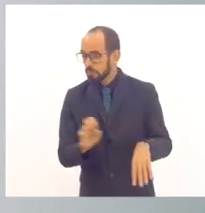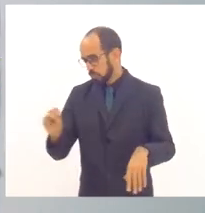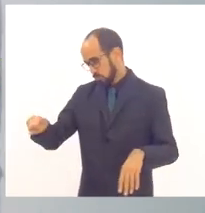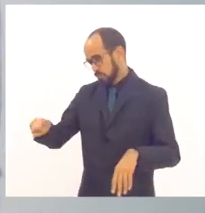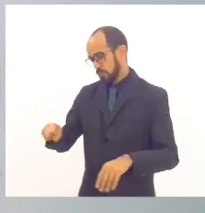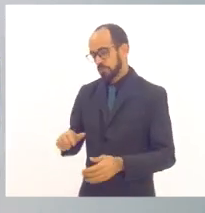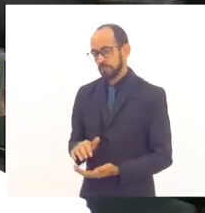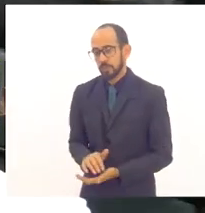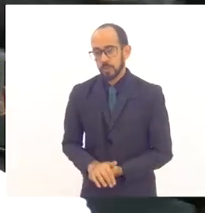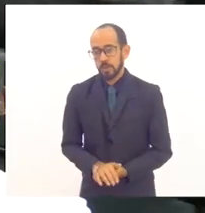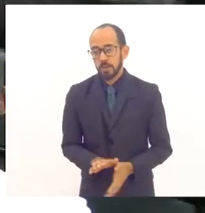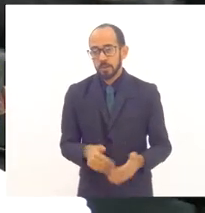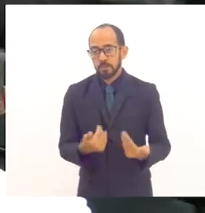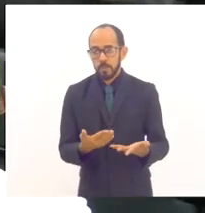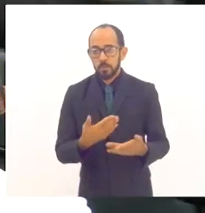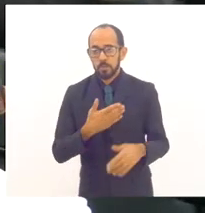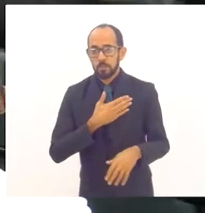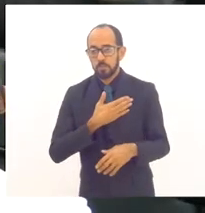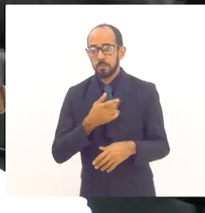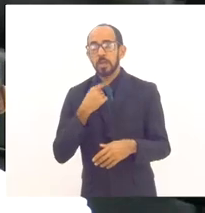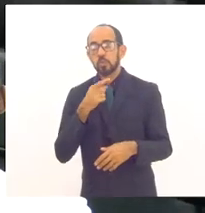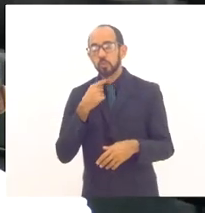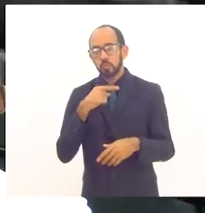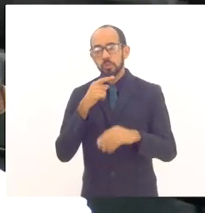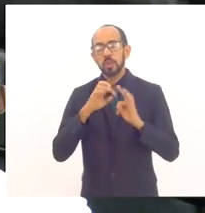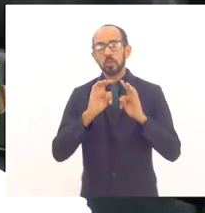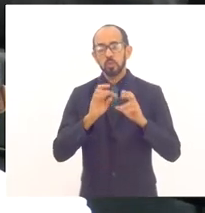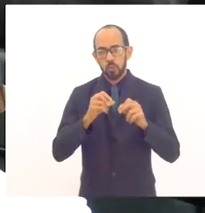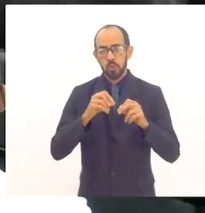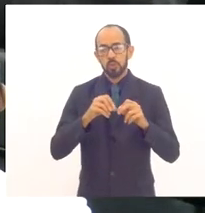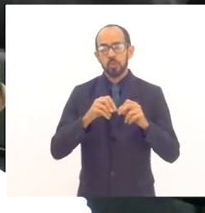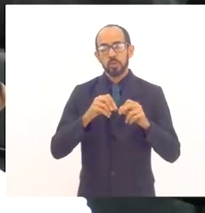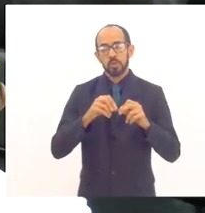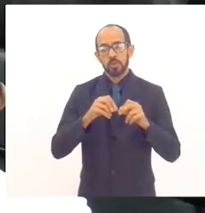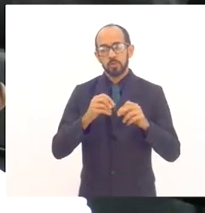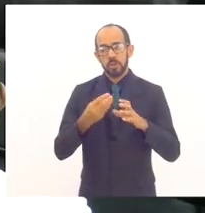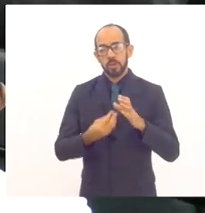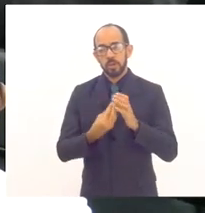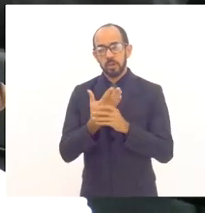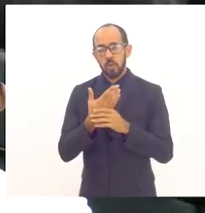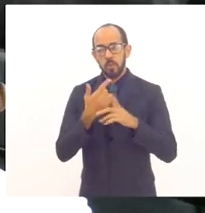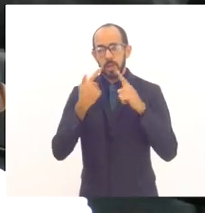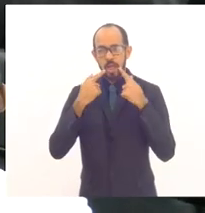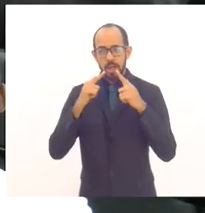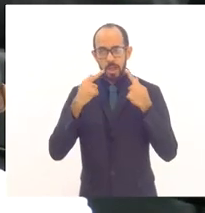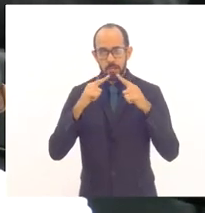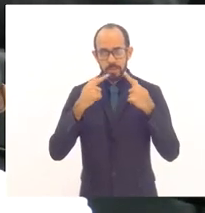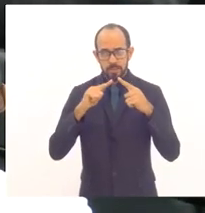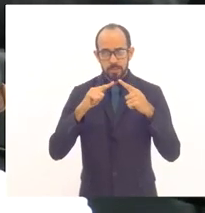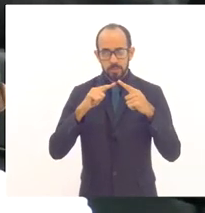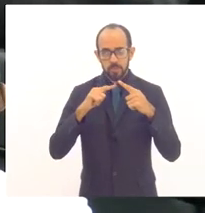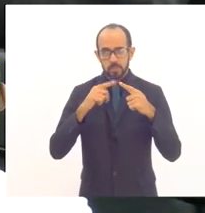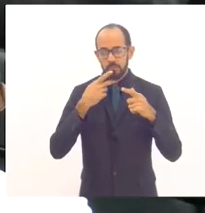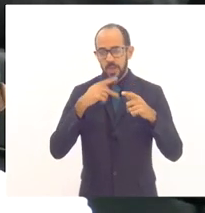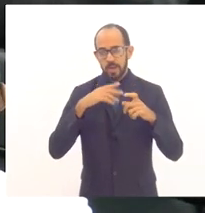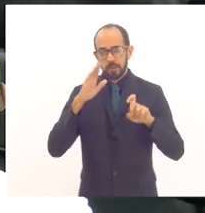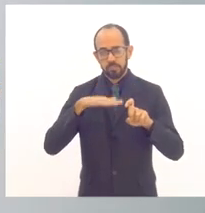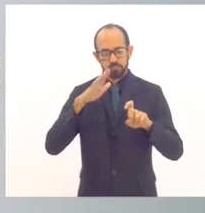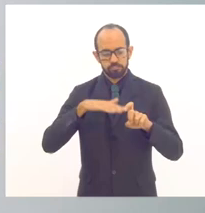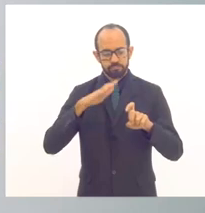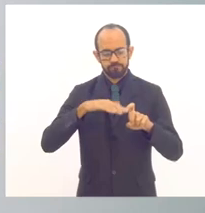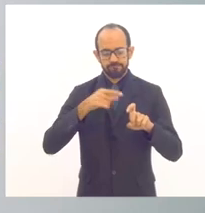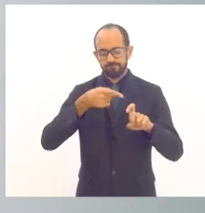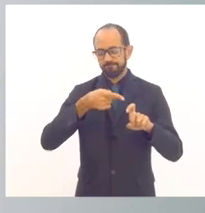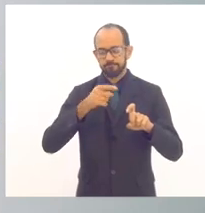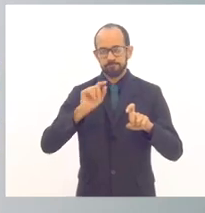gerei, deputado, uma certa polêmica, né? Falaram que foi, né? Até um fake news.